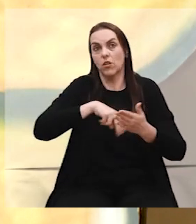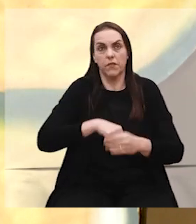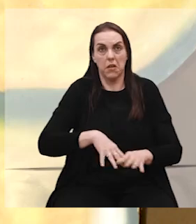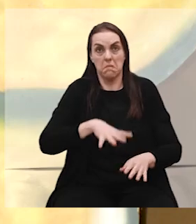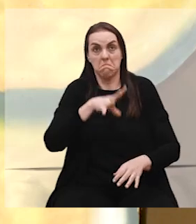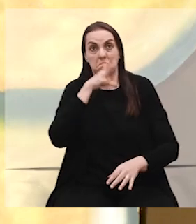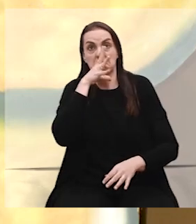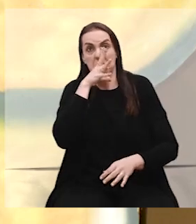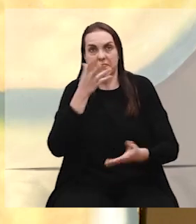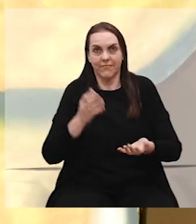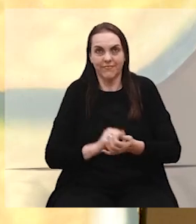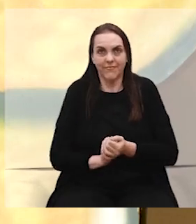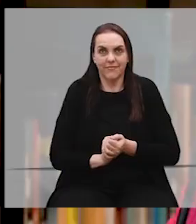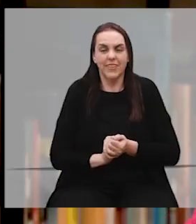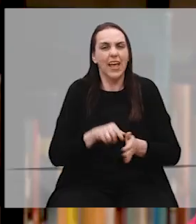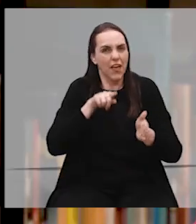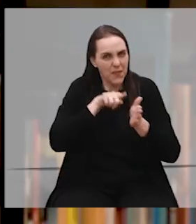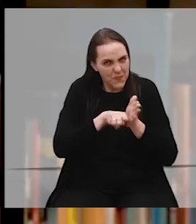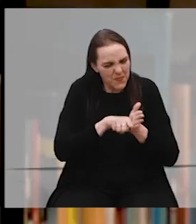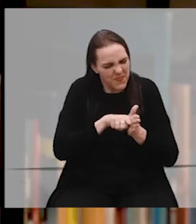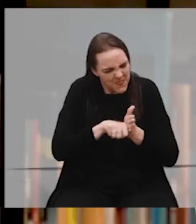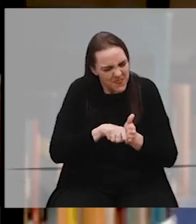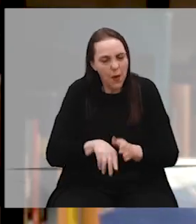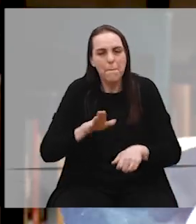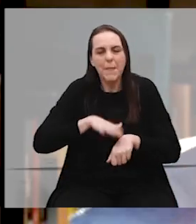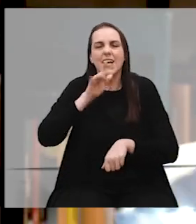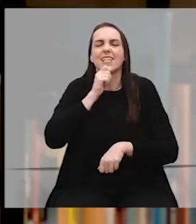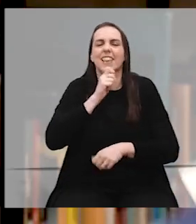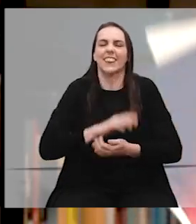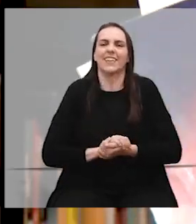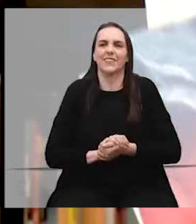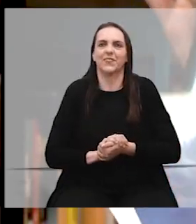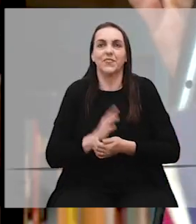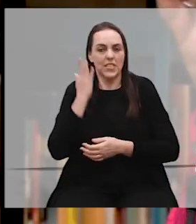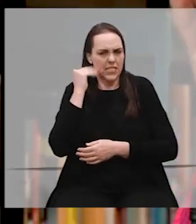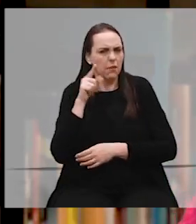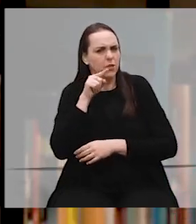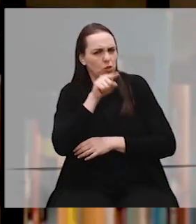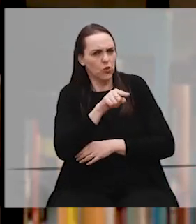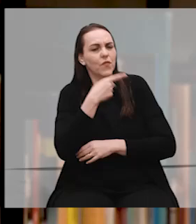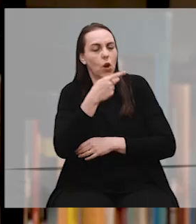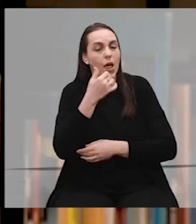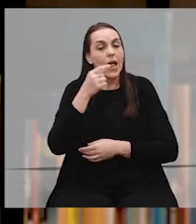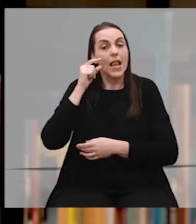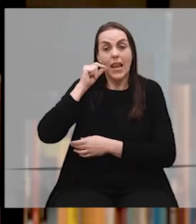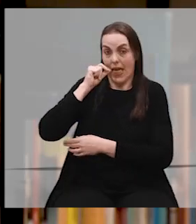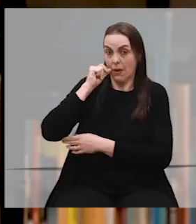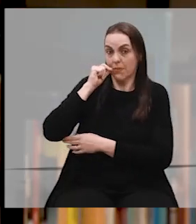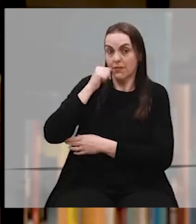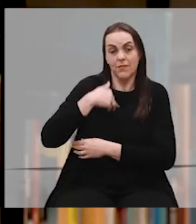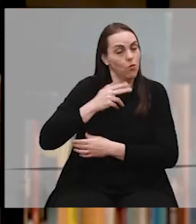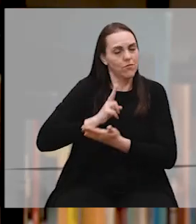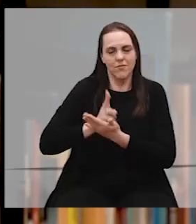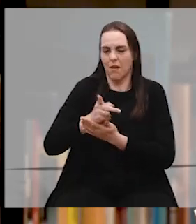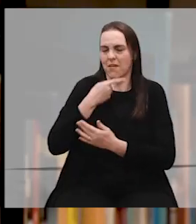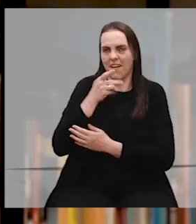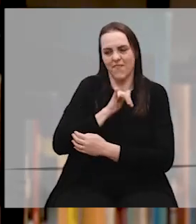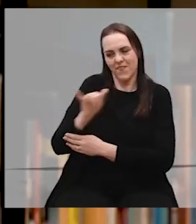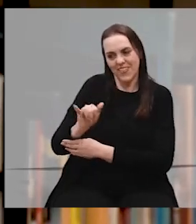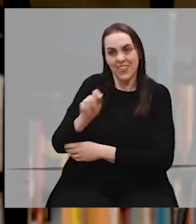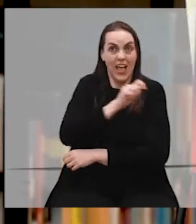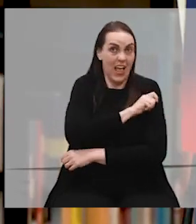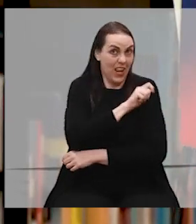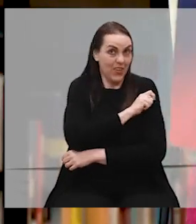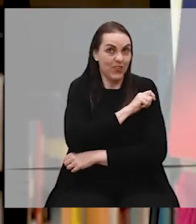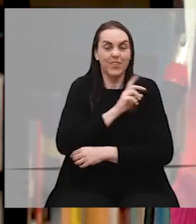ficar surpreso, né? Ia vir investigar mais aqui. Roger, tu sabes que tu falaste do lápis e eu falo para os meus alunos,